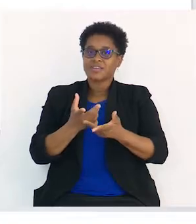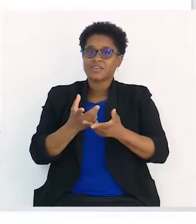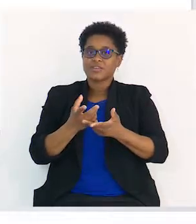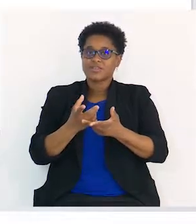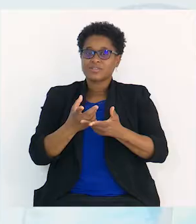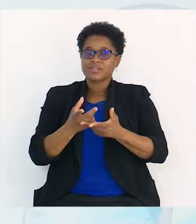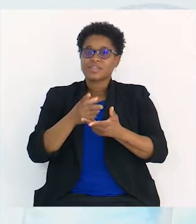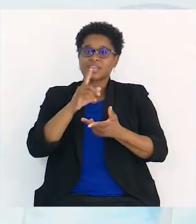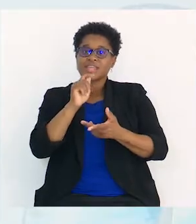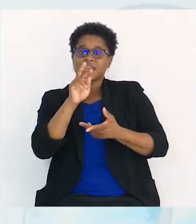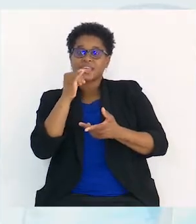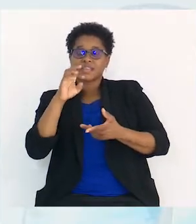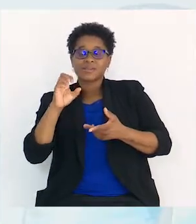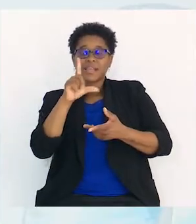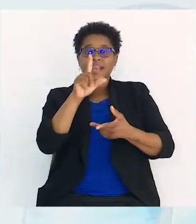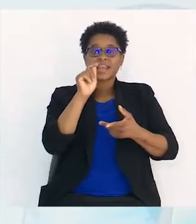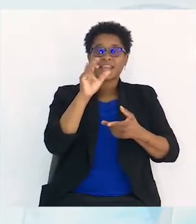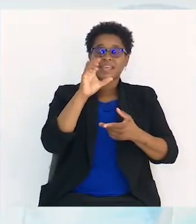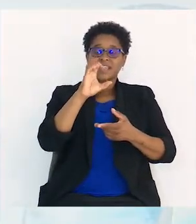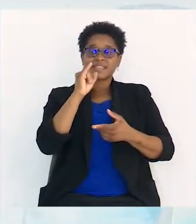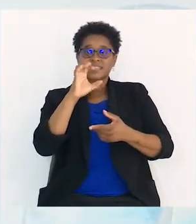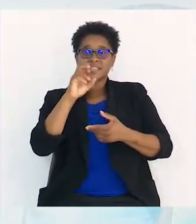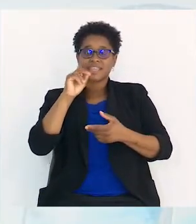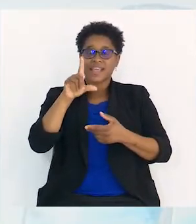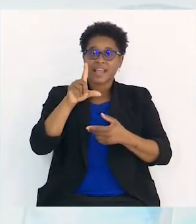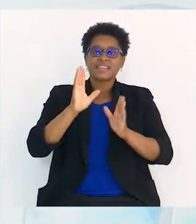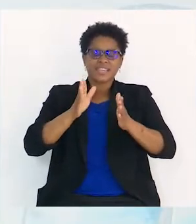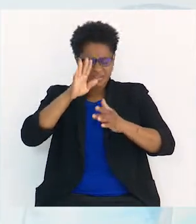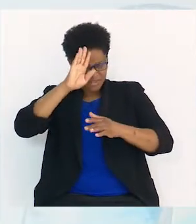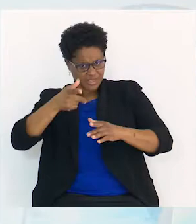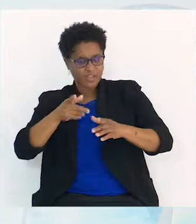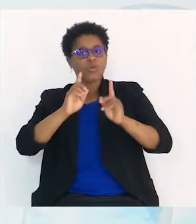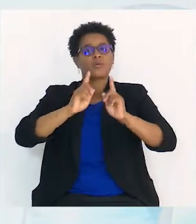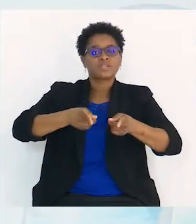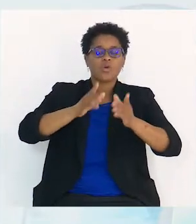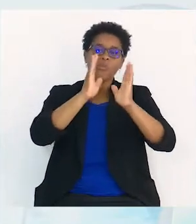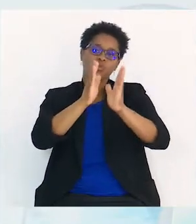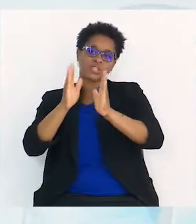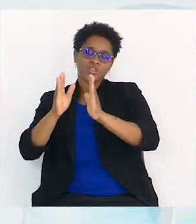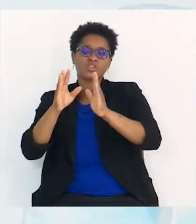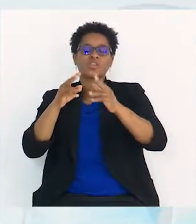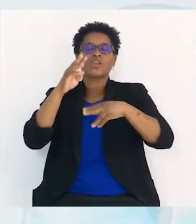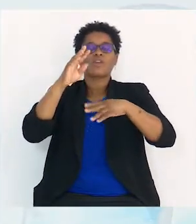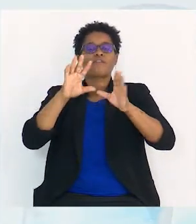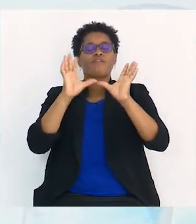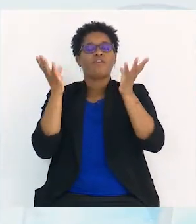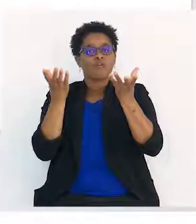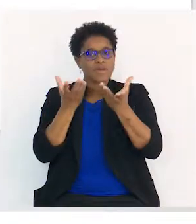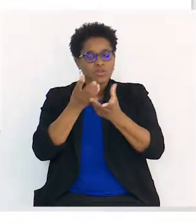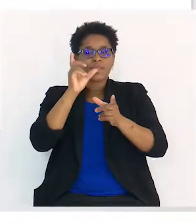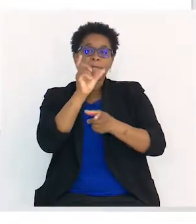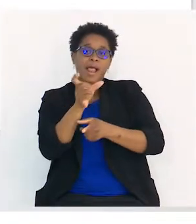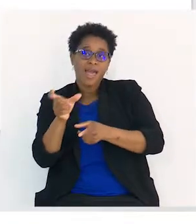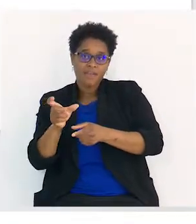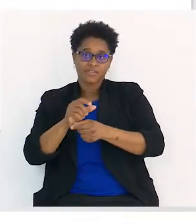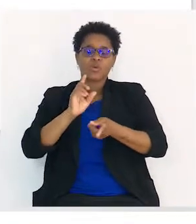enriquecimento lexical. Já vais saber o que é isto. Vamos começar com os processos de formação de palavras. O que é que se